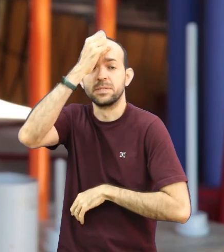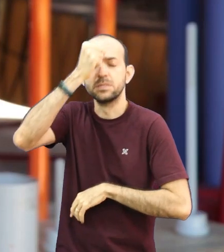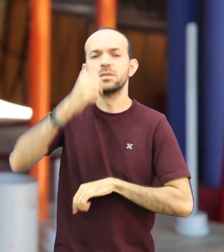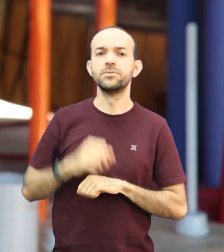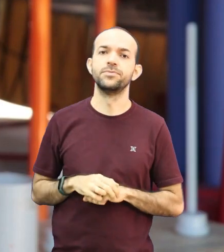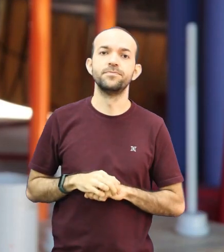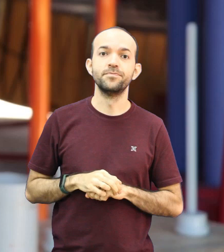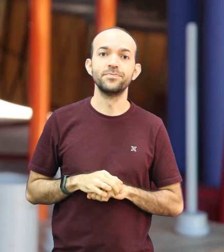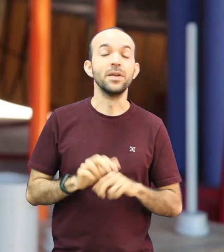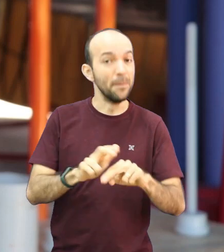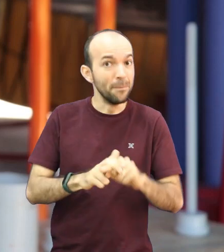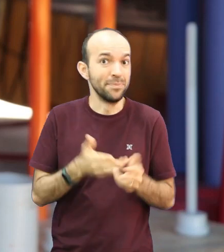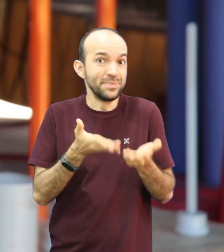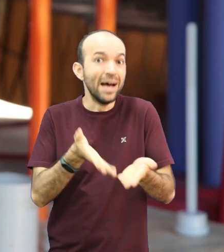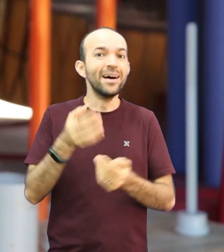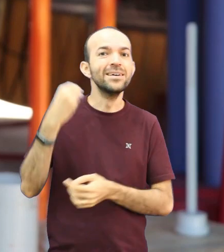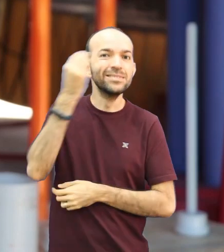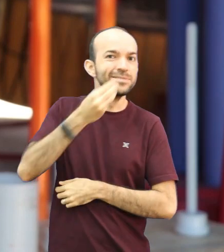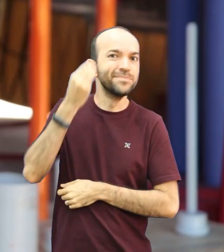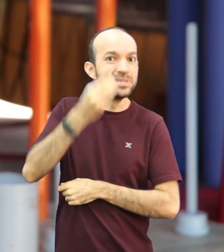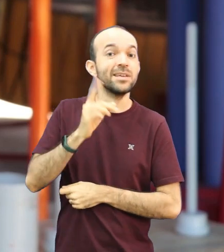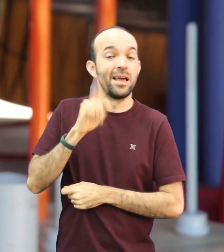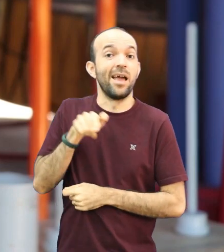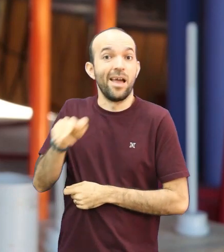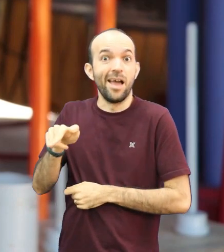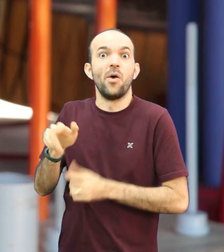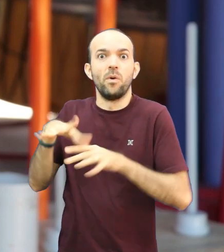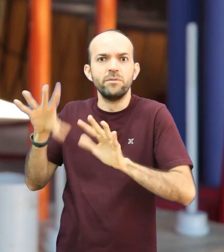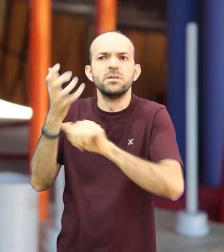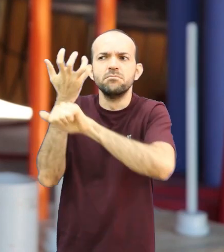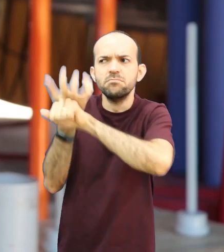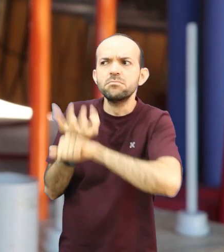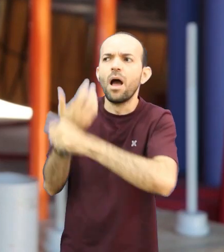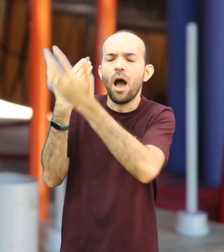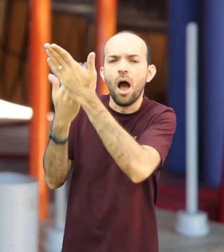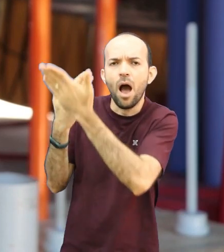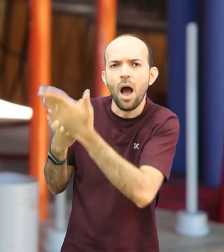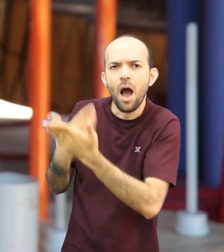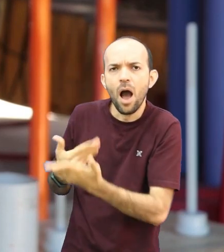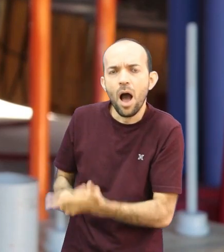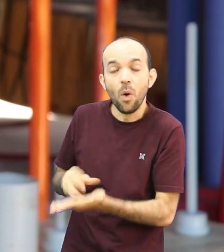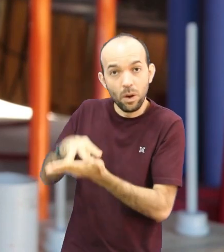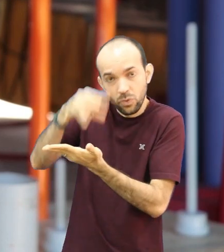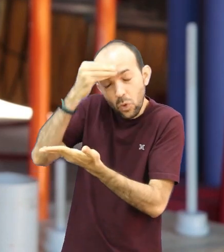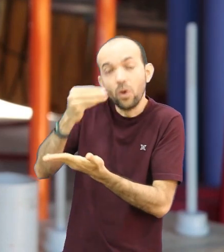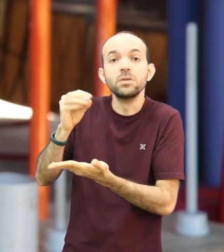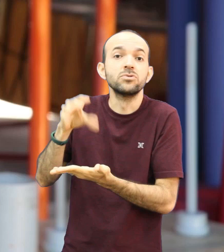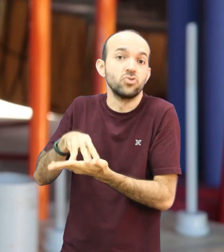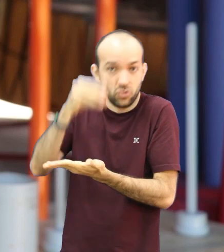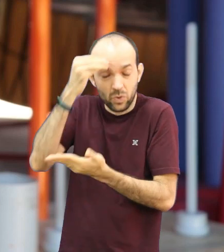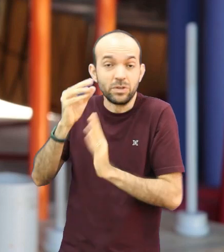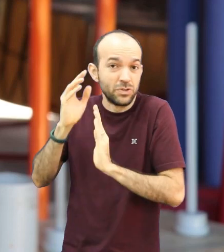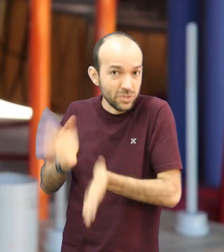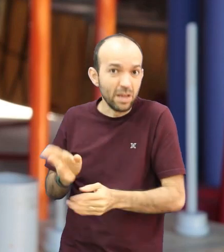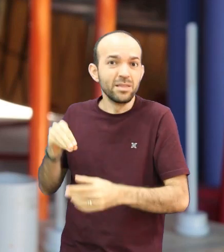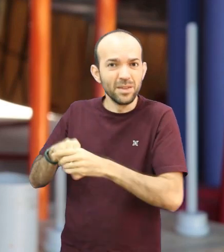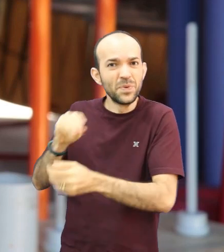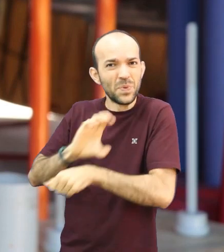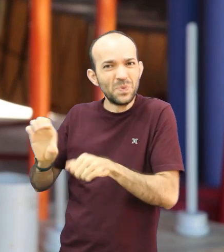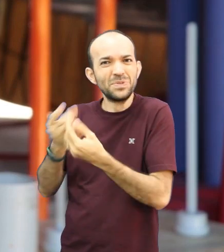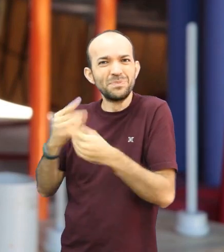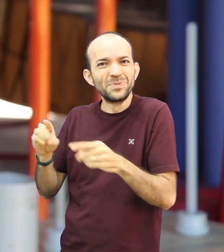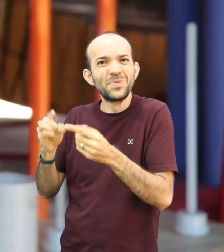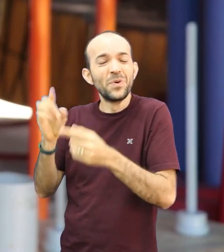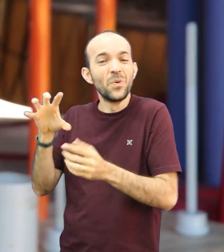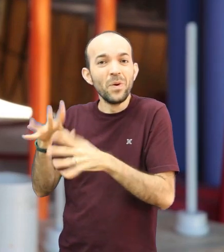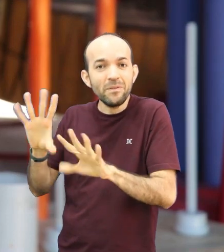ser uma experiência que vai Se somar a experiência formativa que os nossos alunos recebem já do curso de música